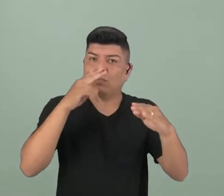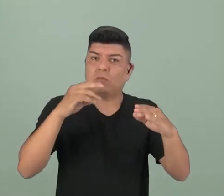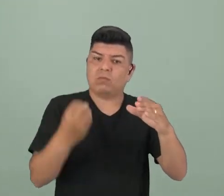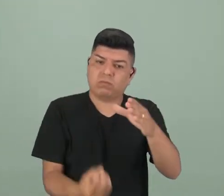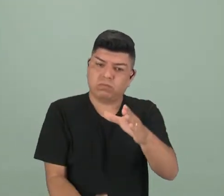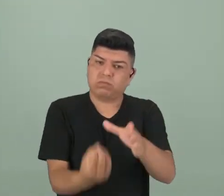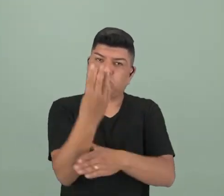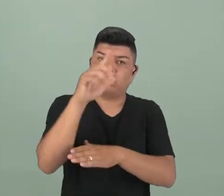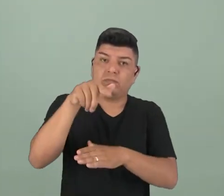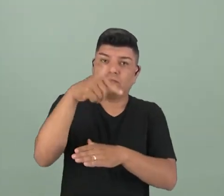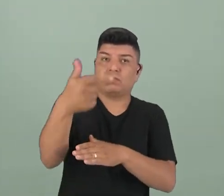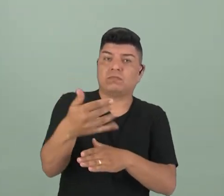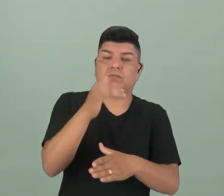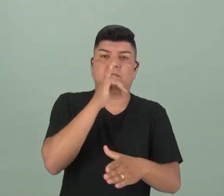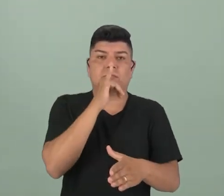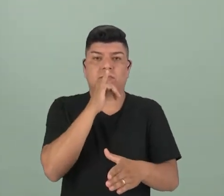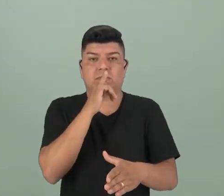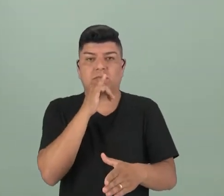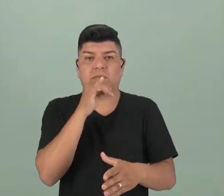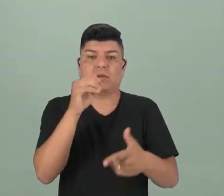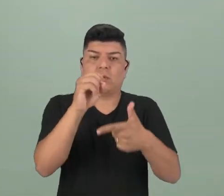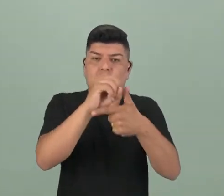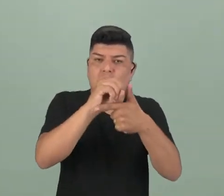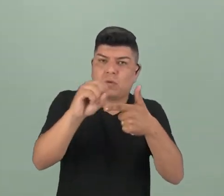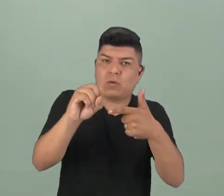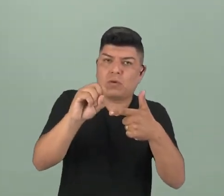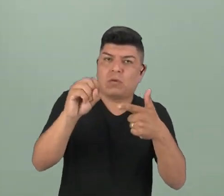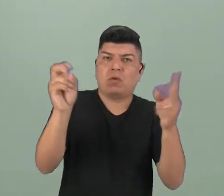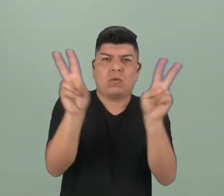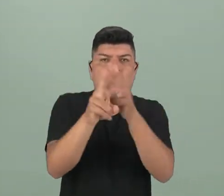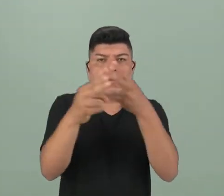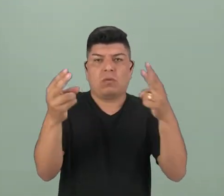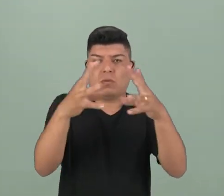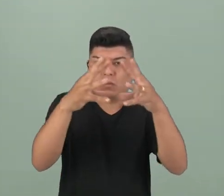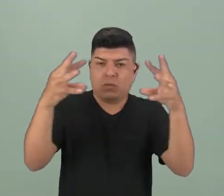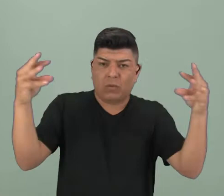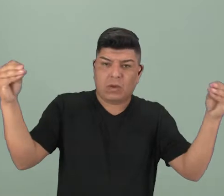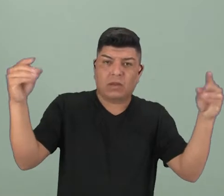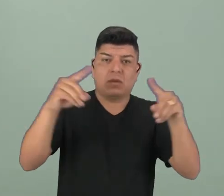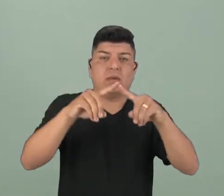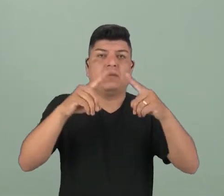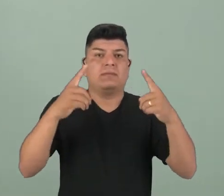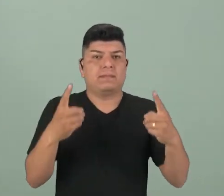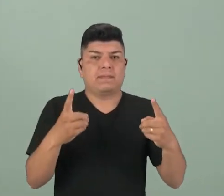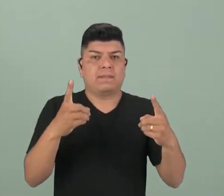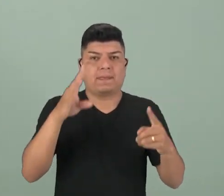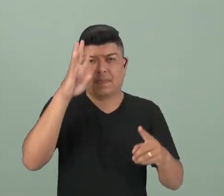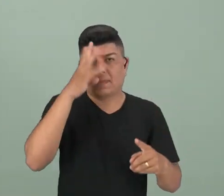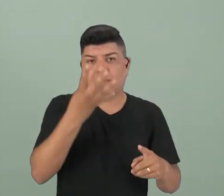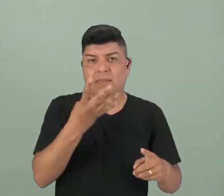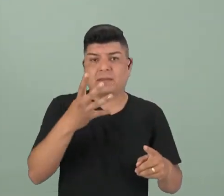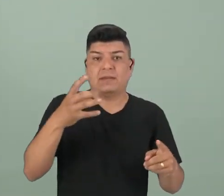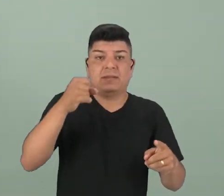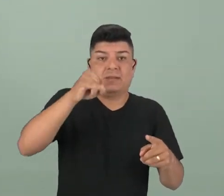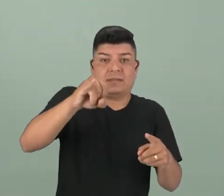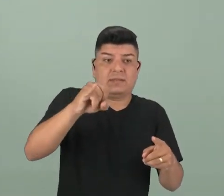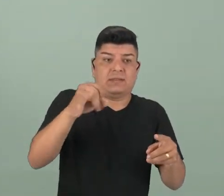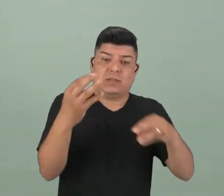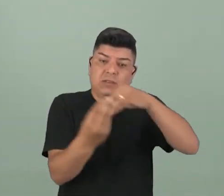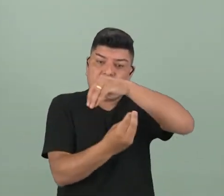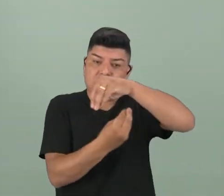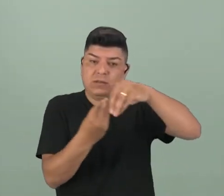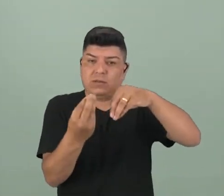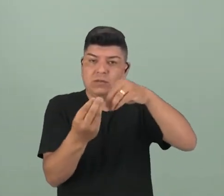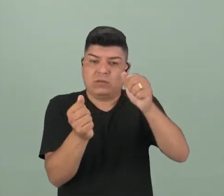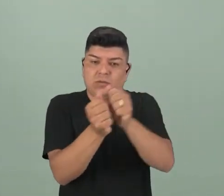formas de material, por exemplo, tinha virado oxigênio e o vento espalhou. Mas ele descobriu que se você juntasse todos os